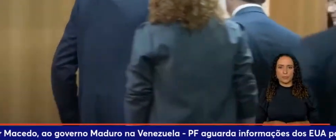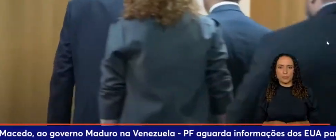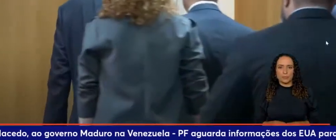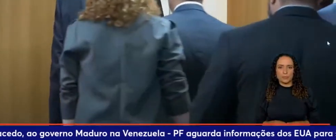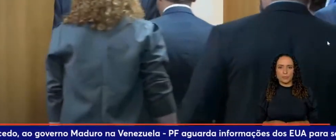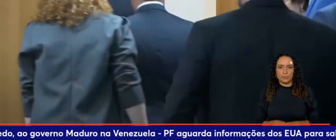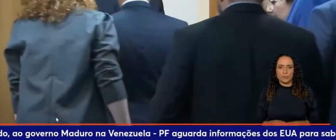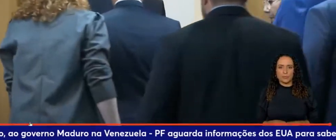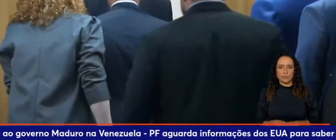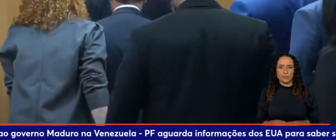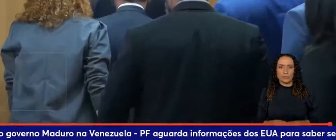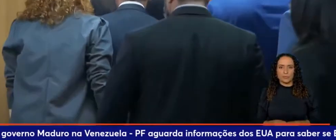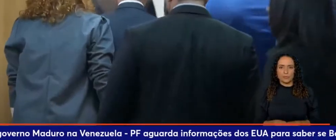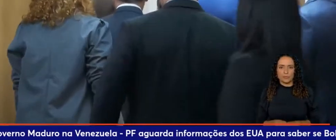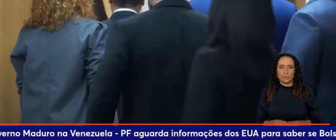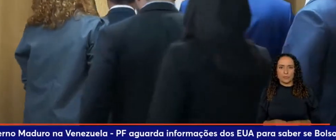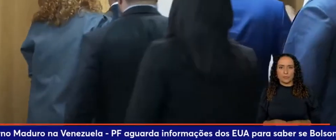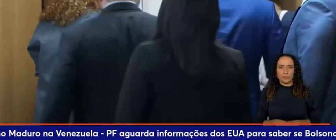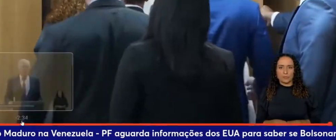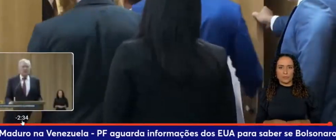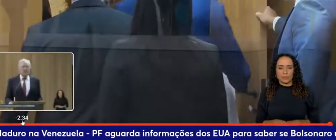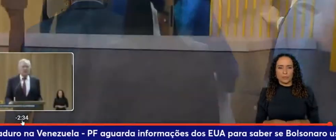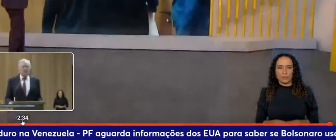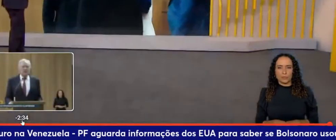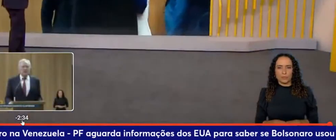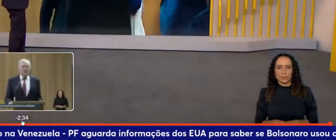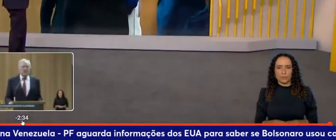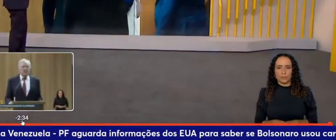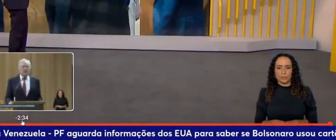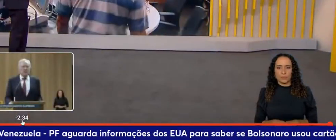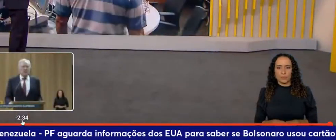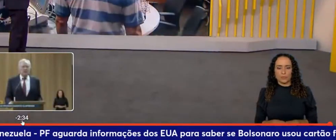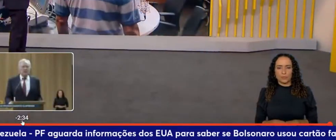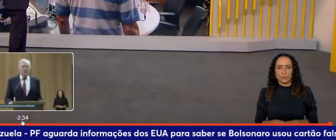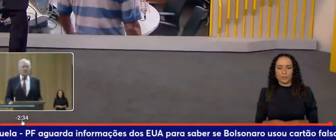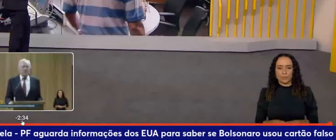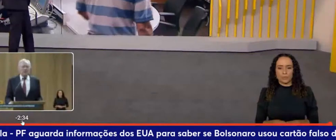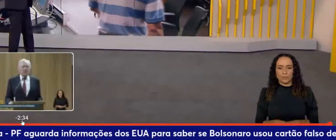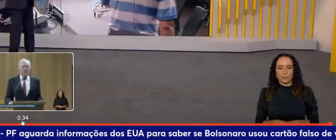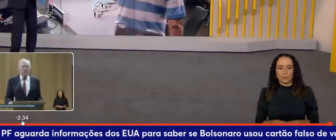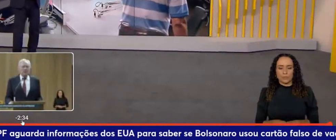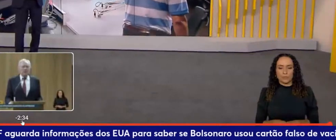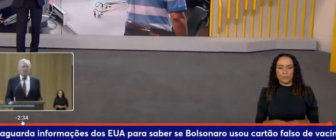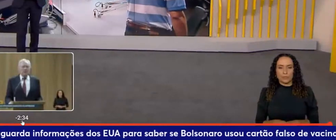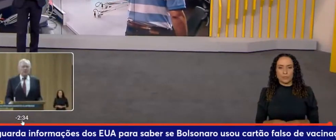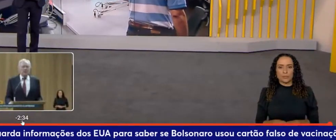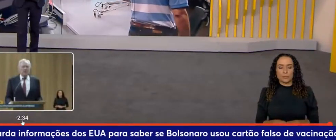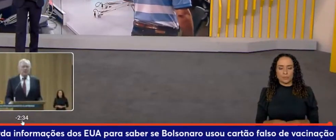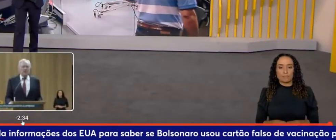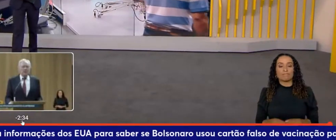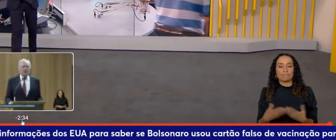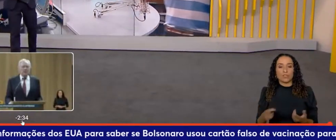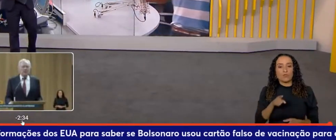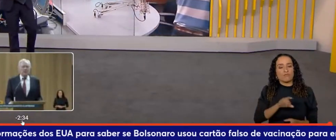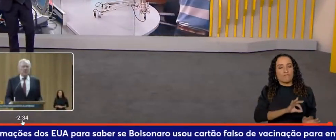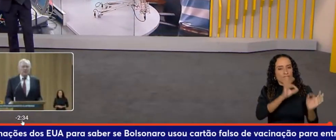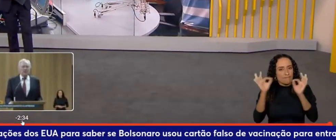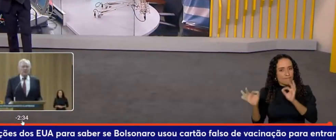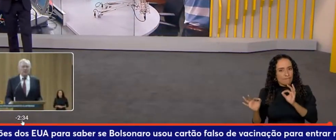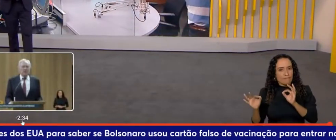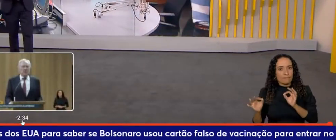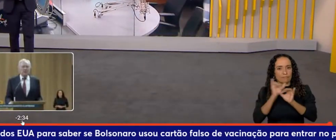todos é fica um gostinho um pouco de frustração né minha gente não tem tá aí você acompanhou o